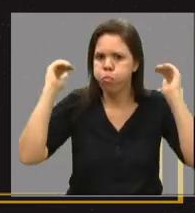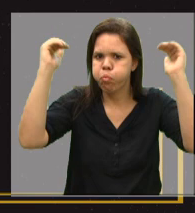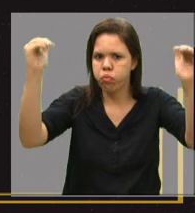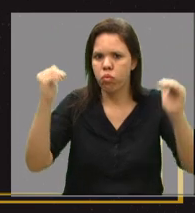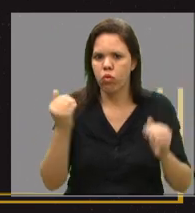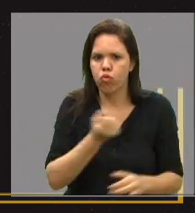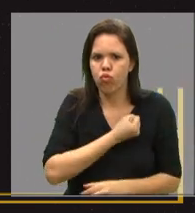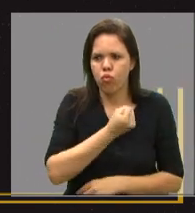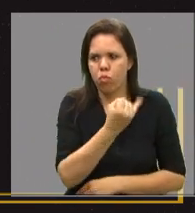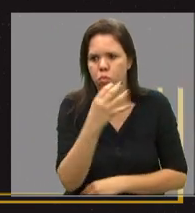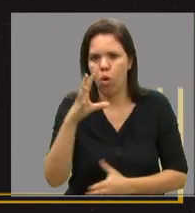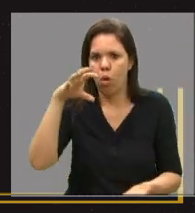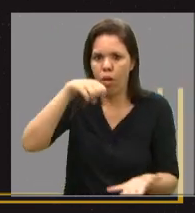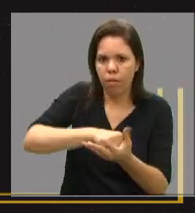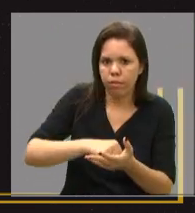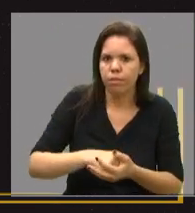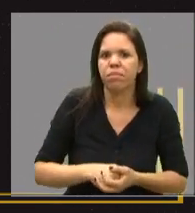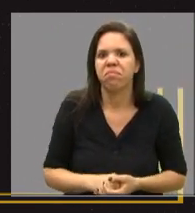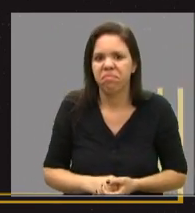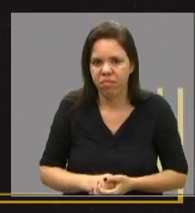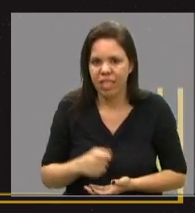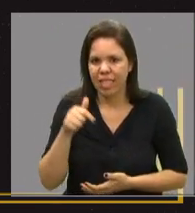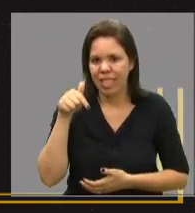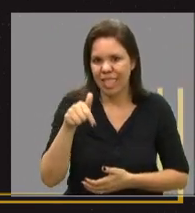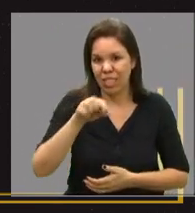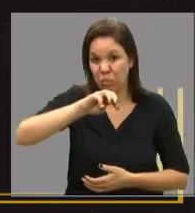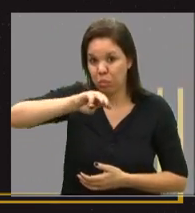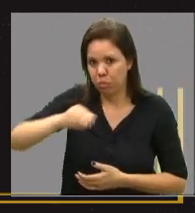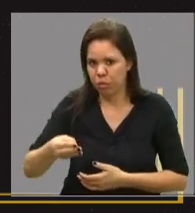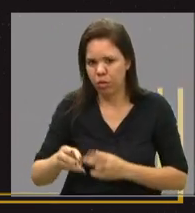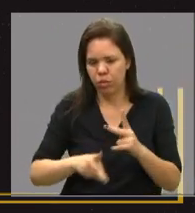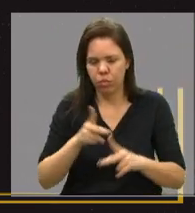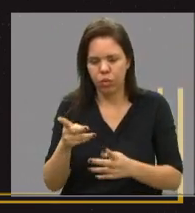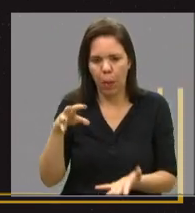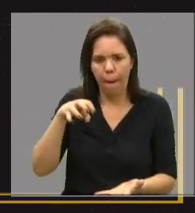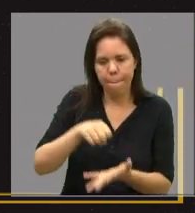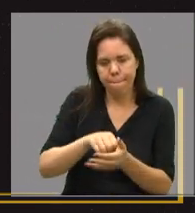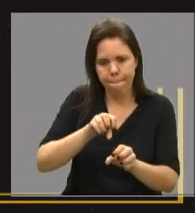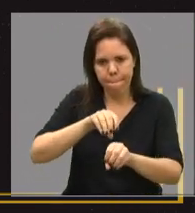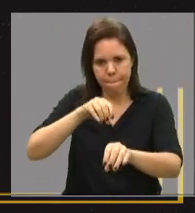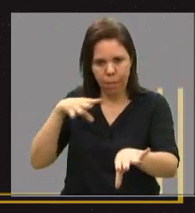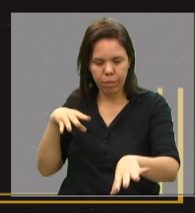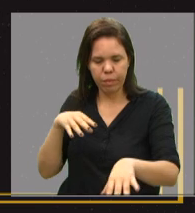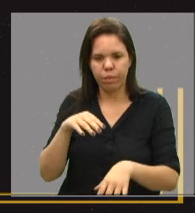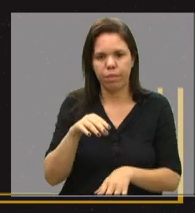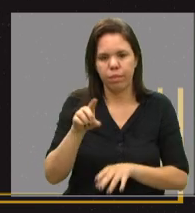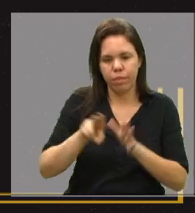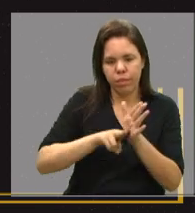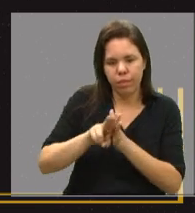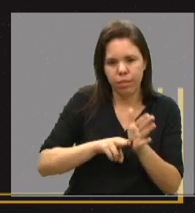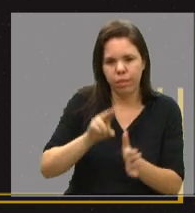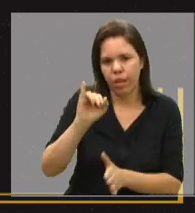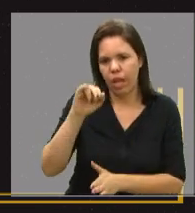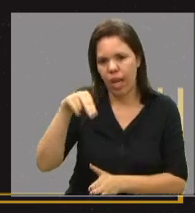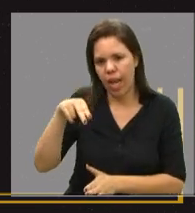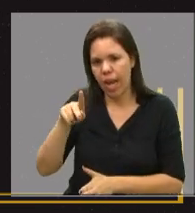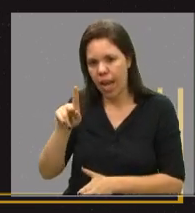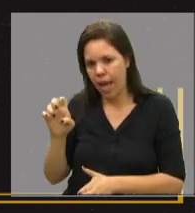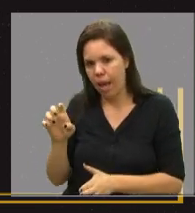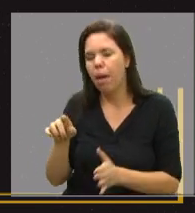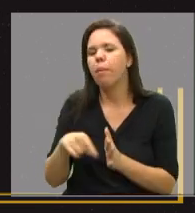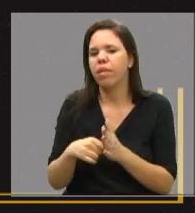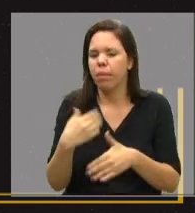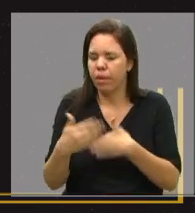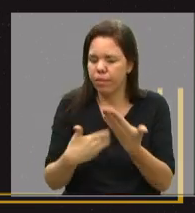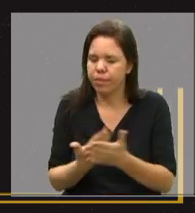no número de matriculados, 7 milhões. Dados do INEP também confirmam essa